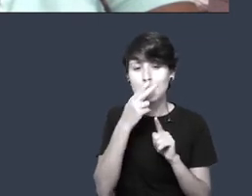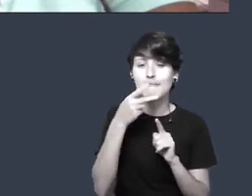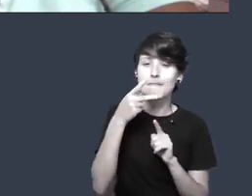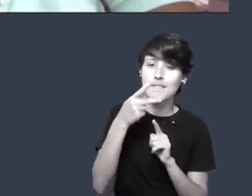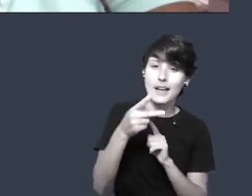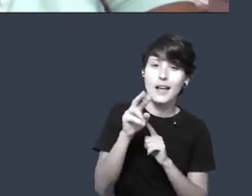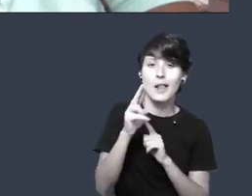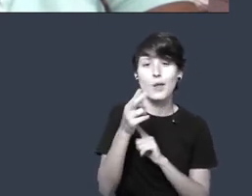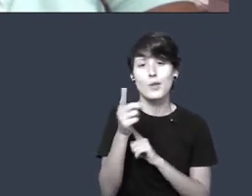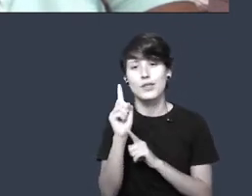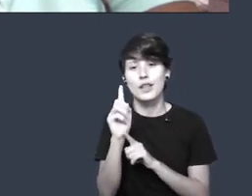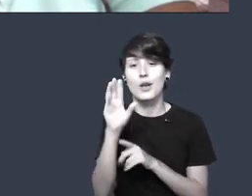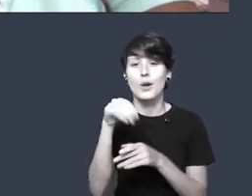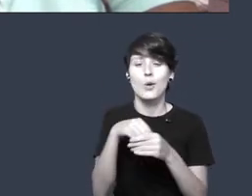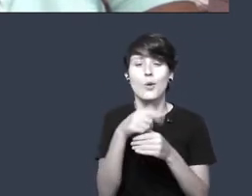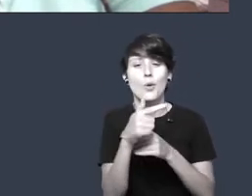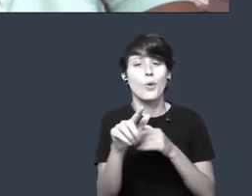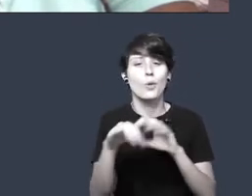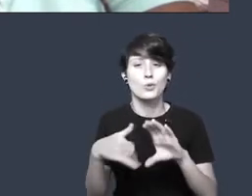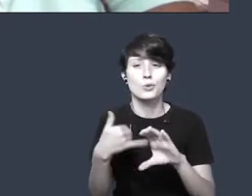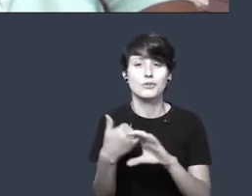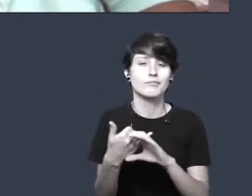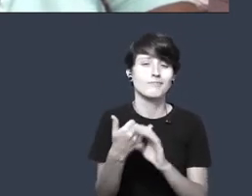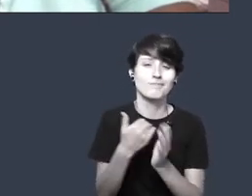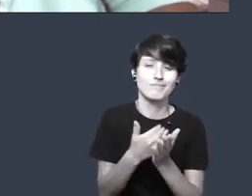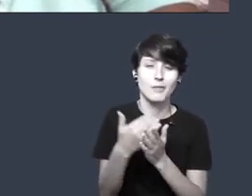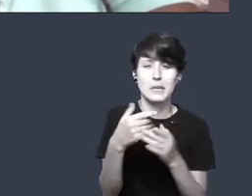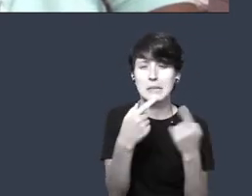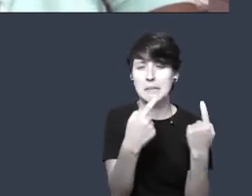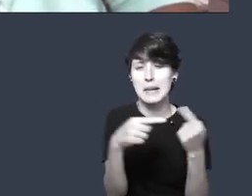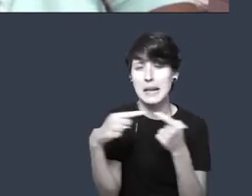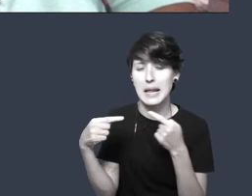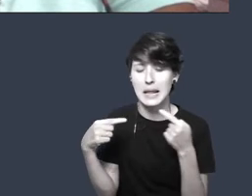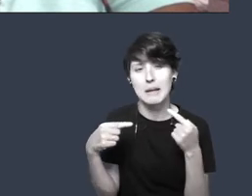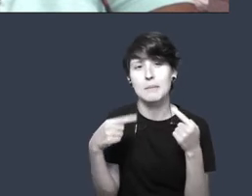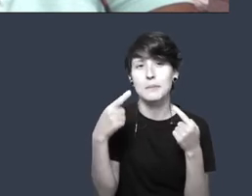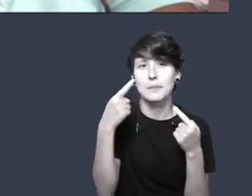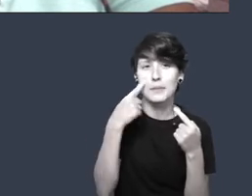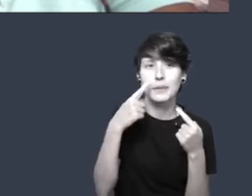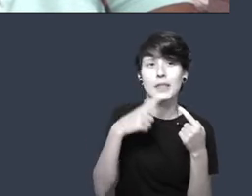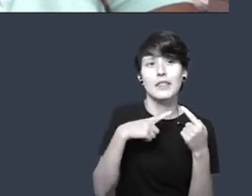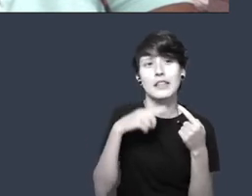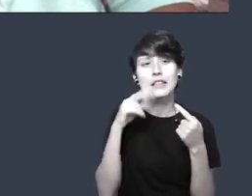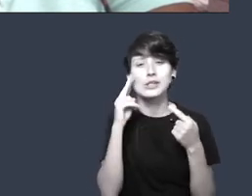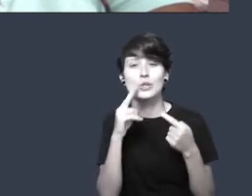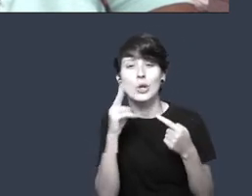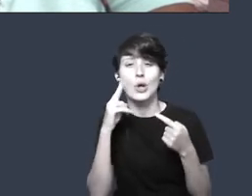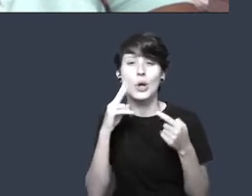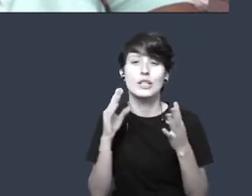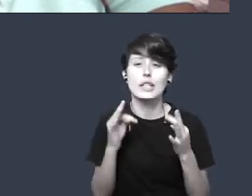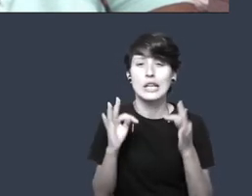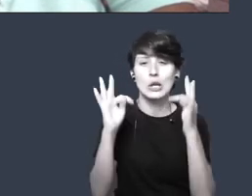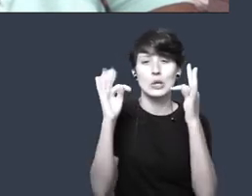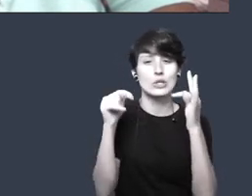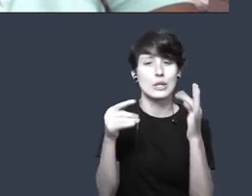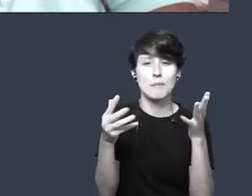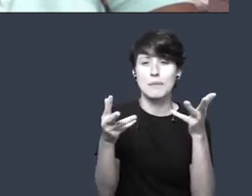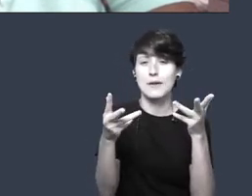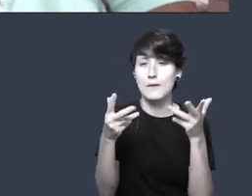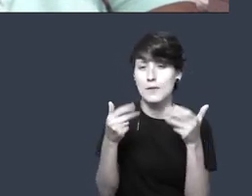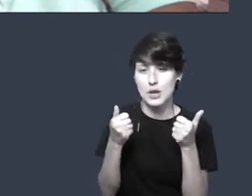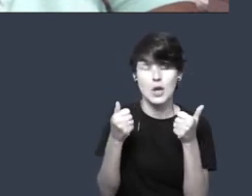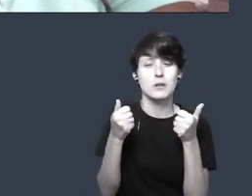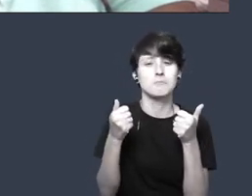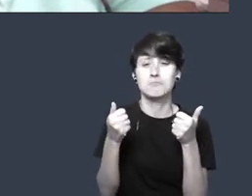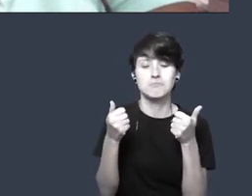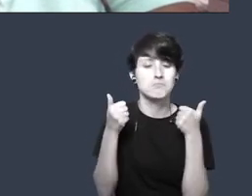e em outros canais também, a gente já começa a debater. Olha só, tem toda essa história, né? A tecnologia é maravilhosa, é incrível,